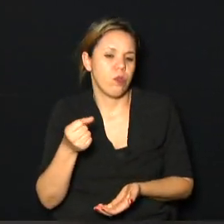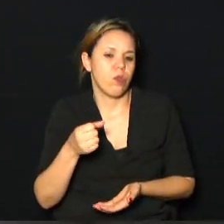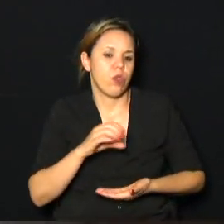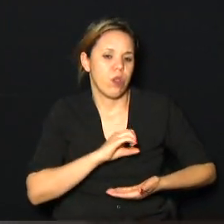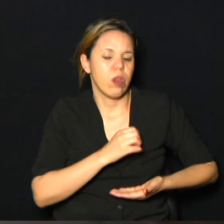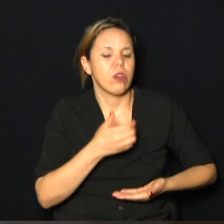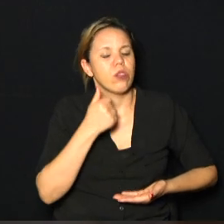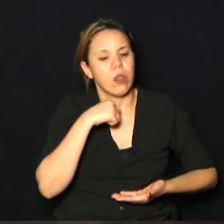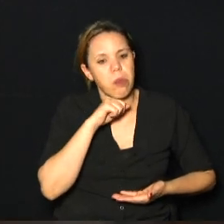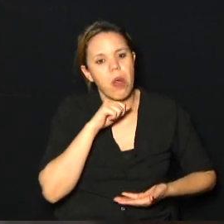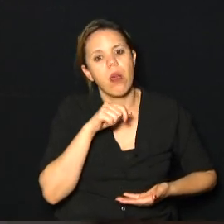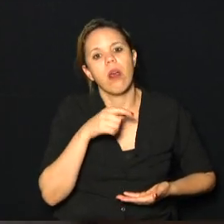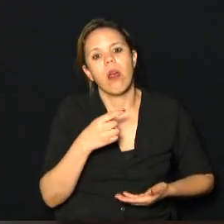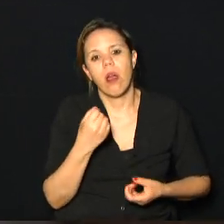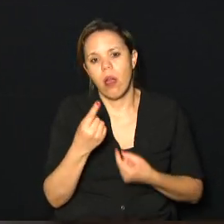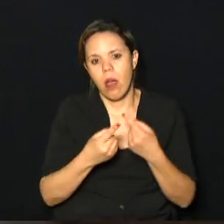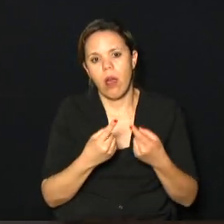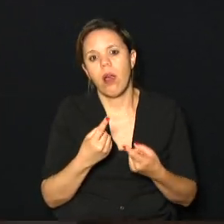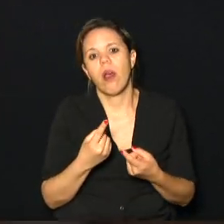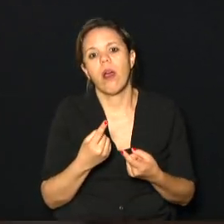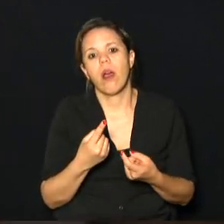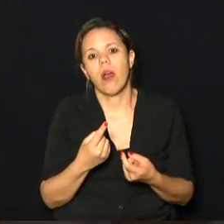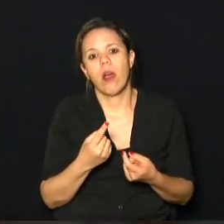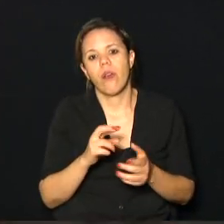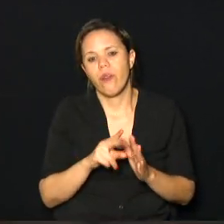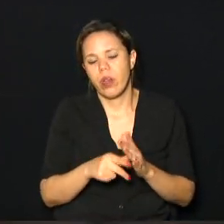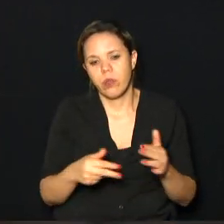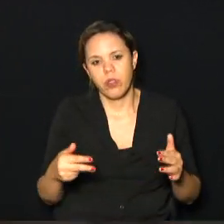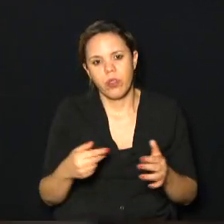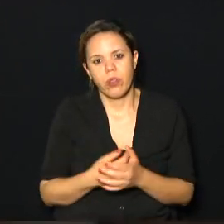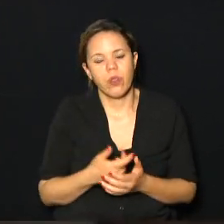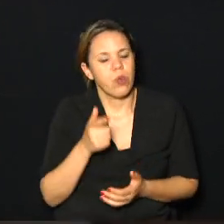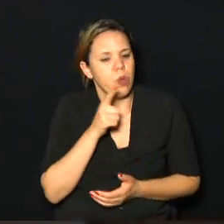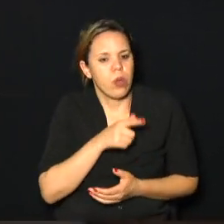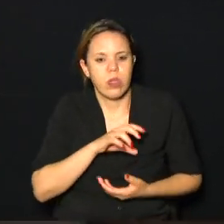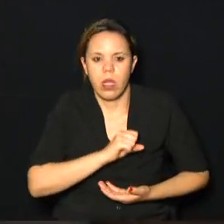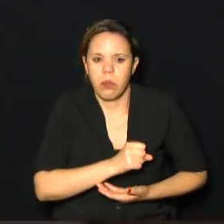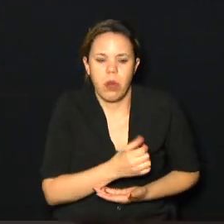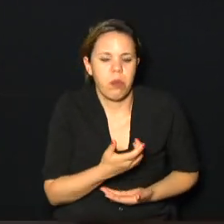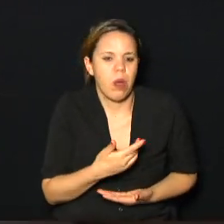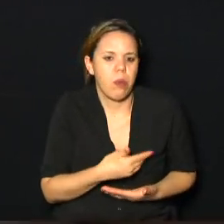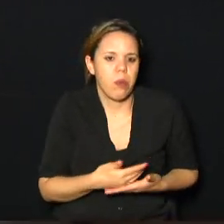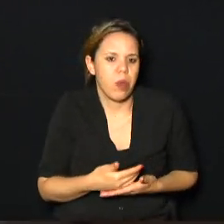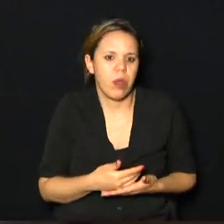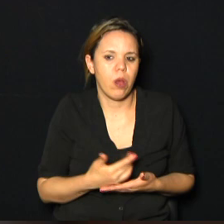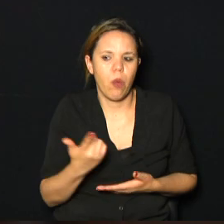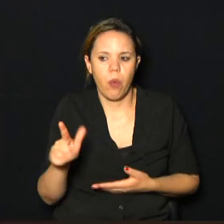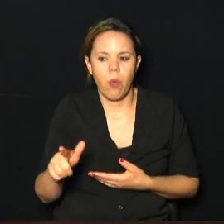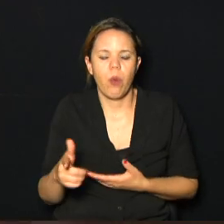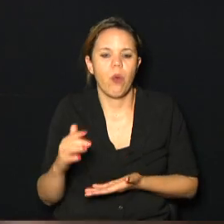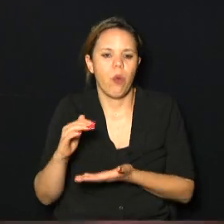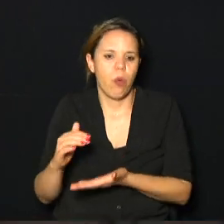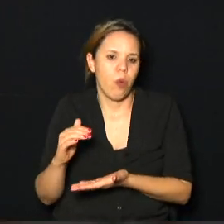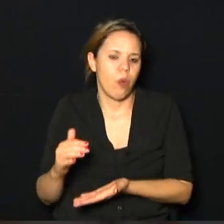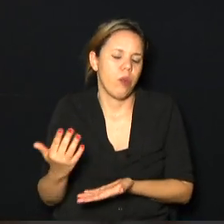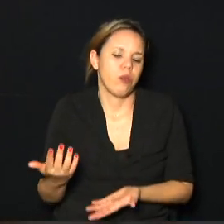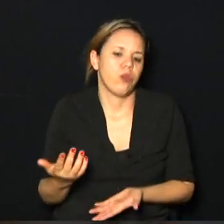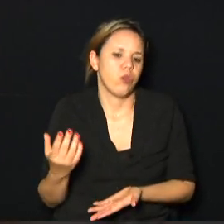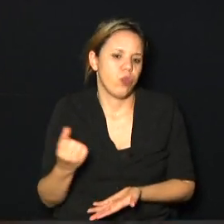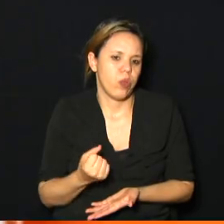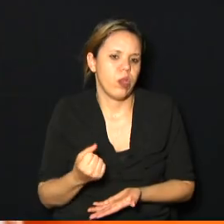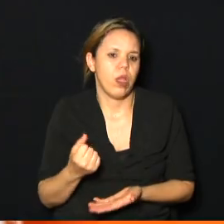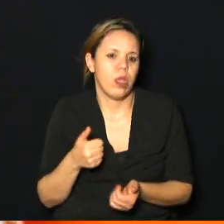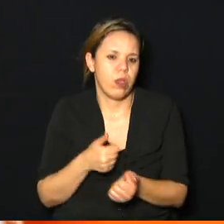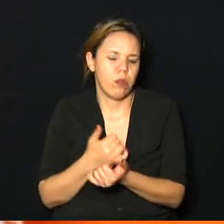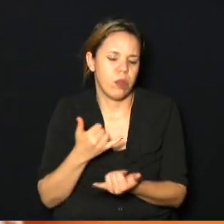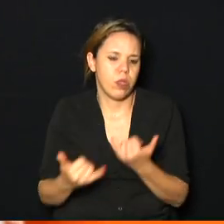né? Então, e algumas, por vários motivos, não conseguem amamentar e seguem com a fórmula, tá? Então, eu sempre falo